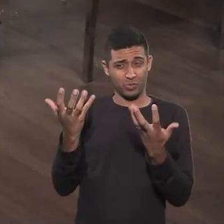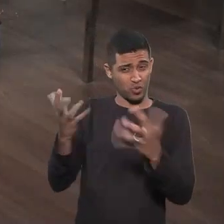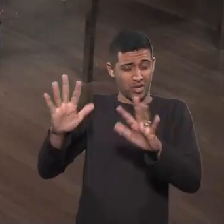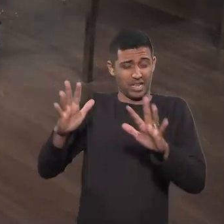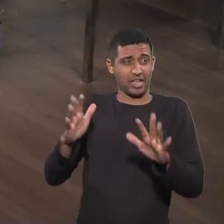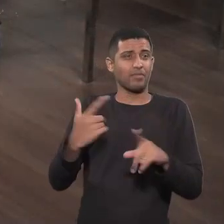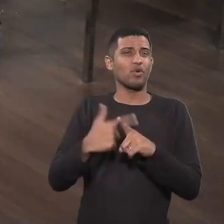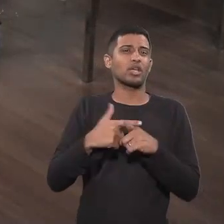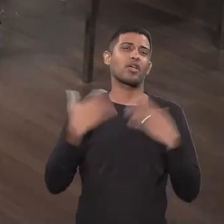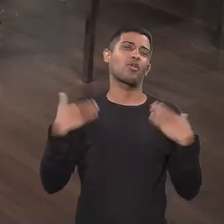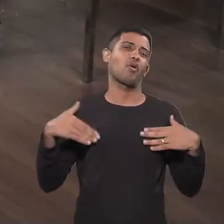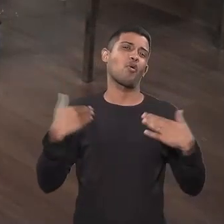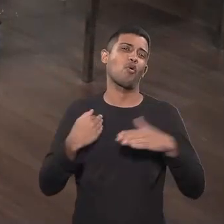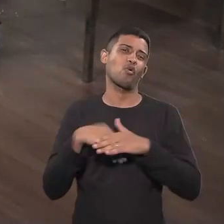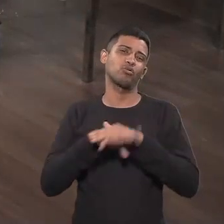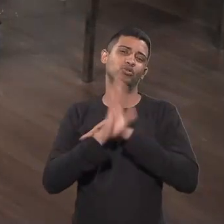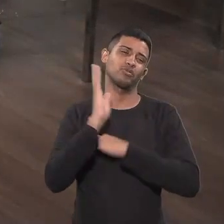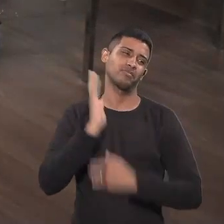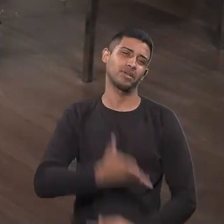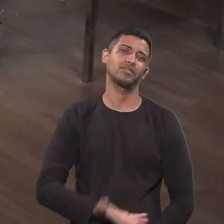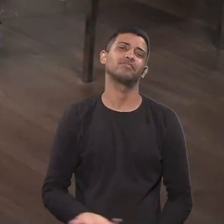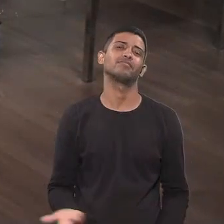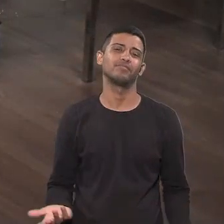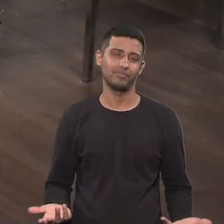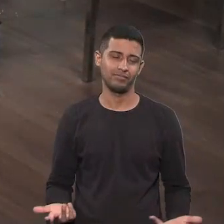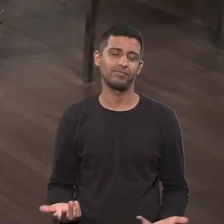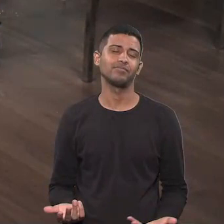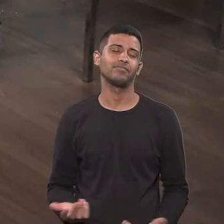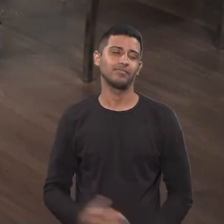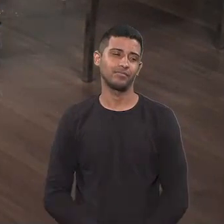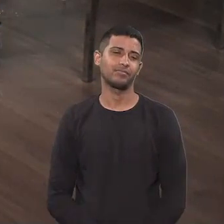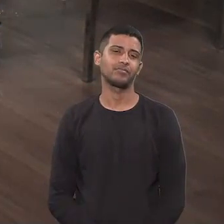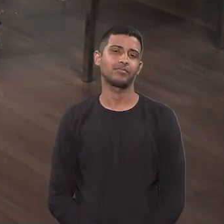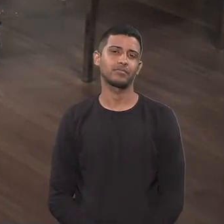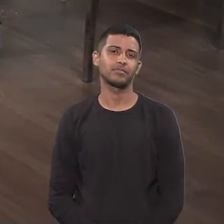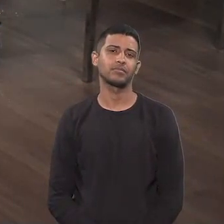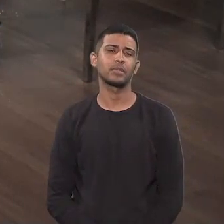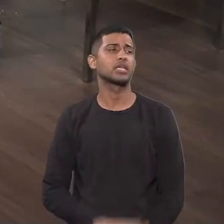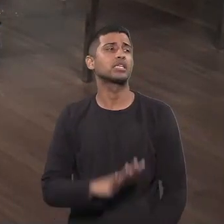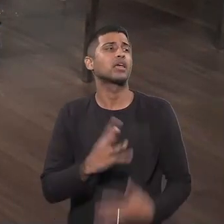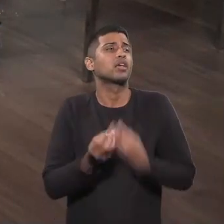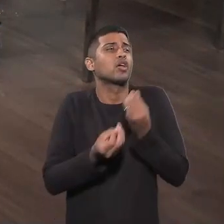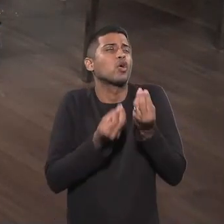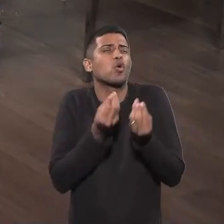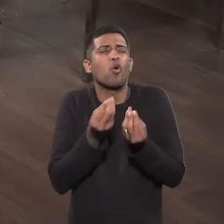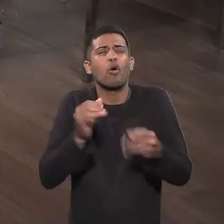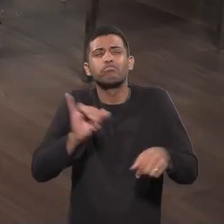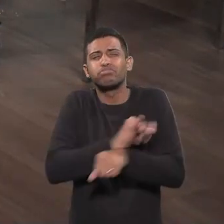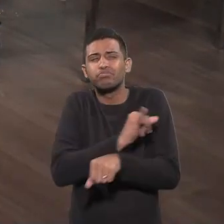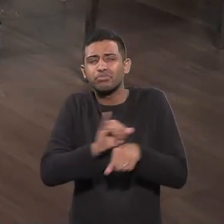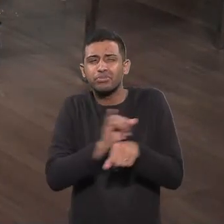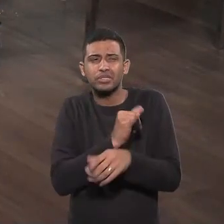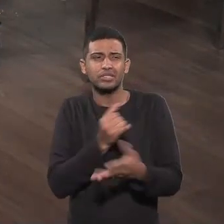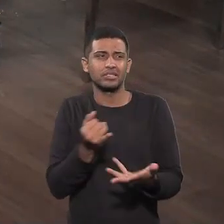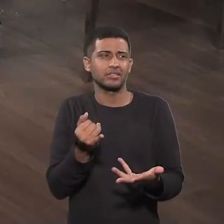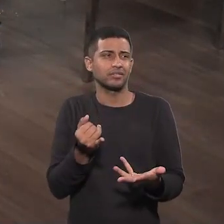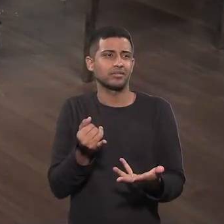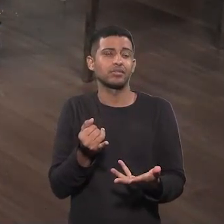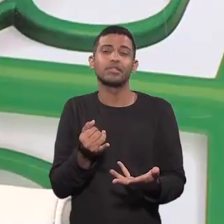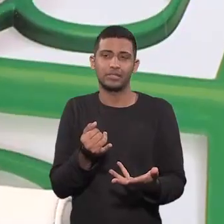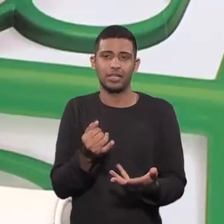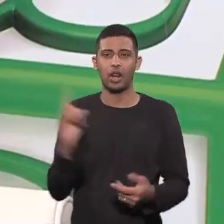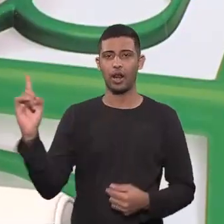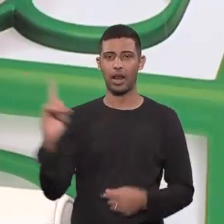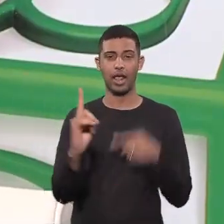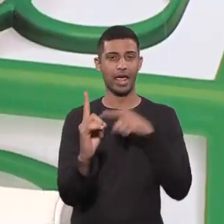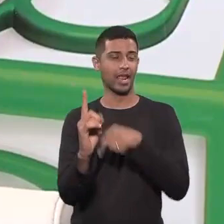lugar de conforto. Naquela zona de conforto naquela zona de conforto. Receber um aluno. E aí, como é que a gente dribla isso, receber um aluno